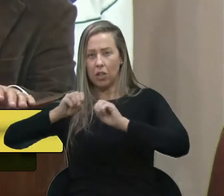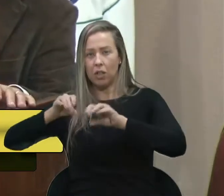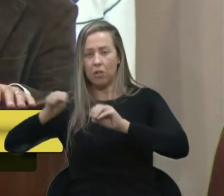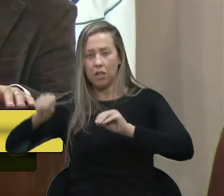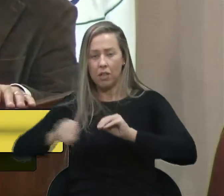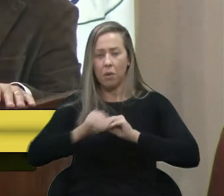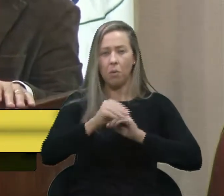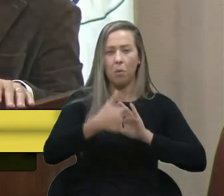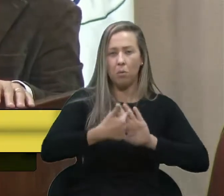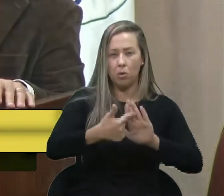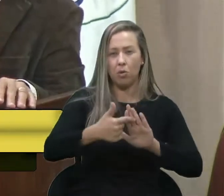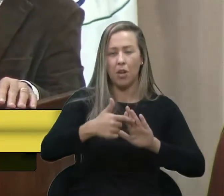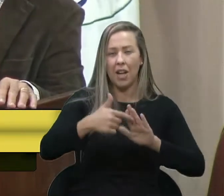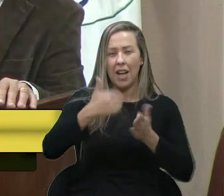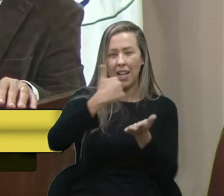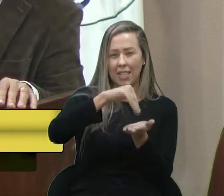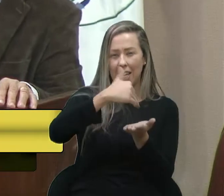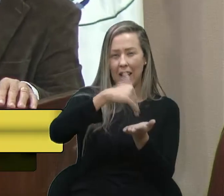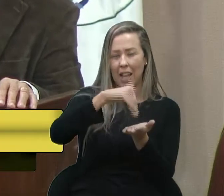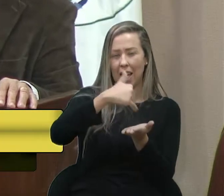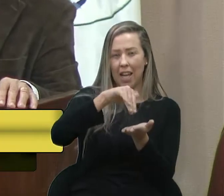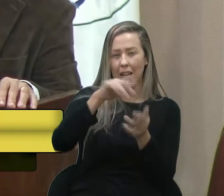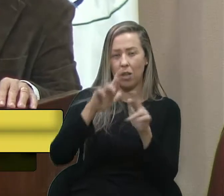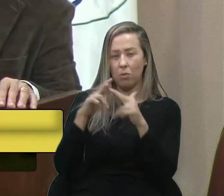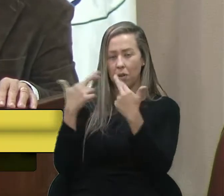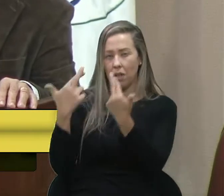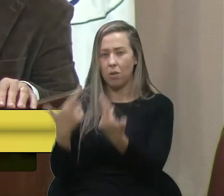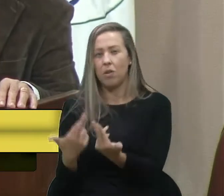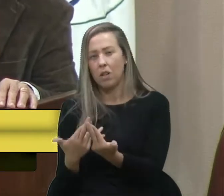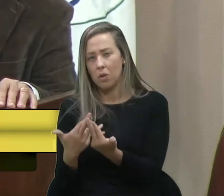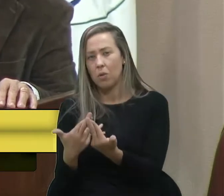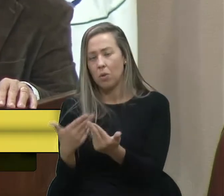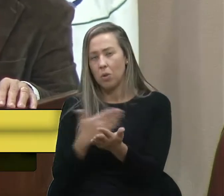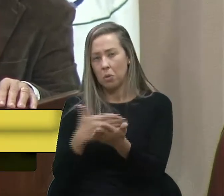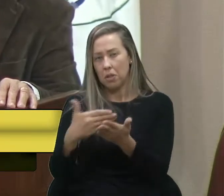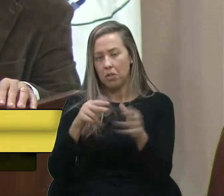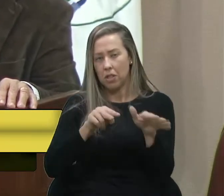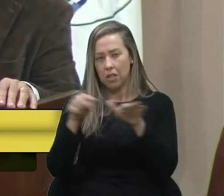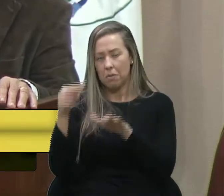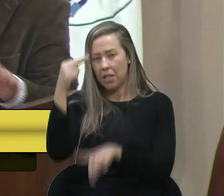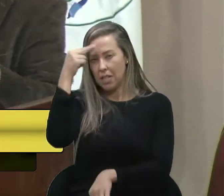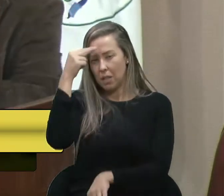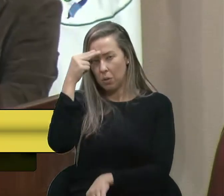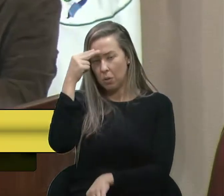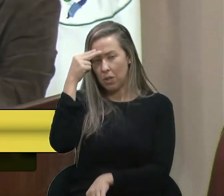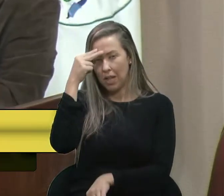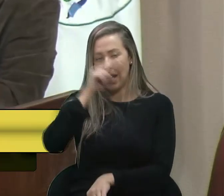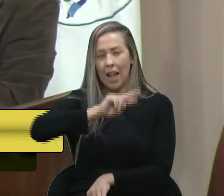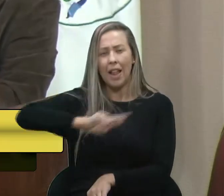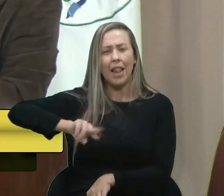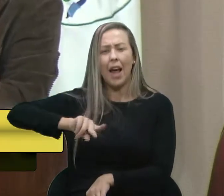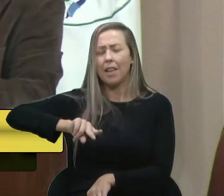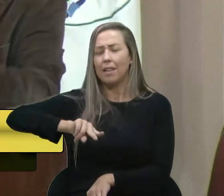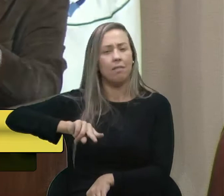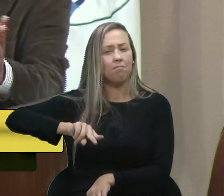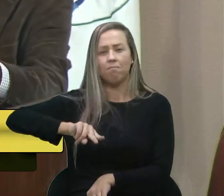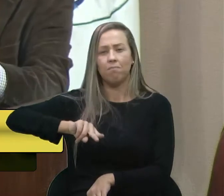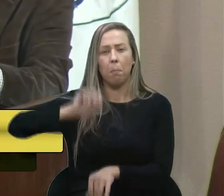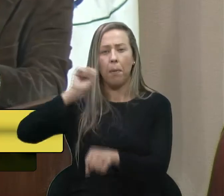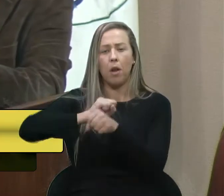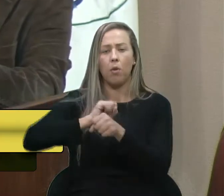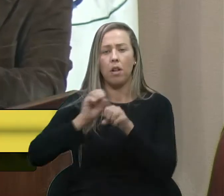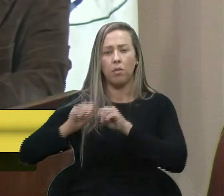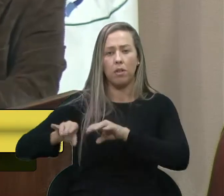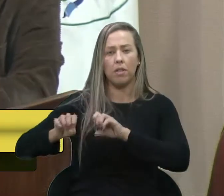esses dias a secretária numa reunião no início de semana, agora segunda, que nada parou na